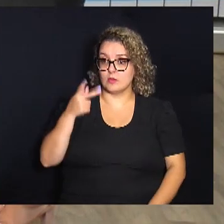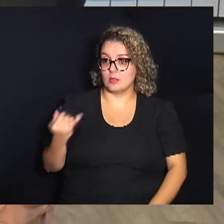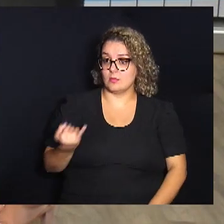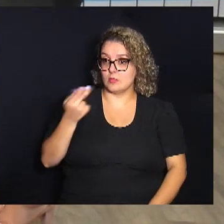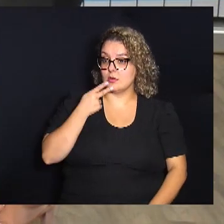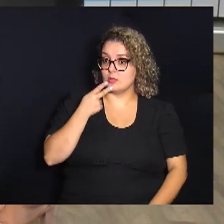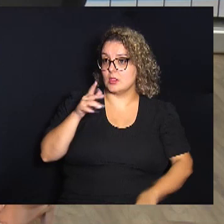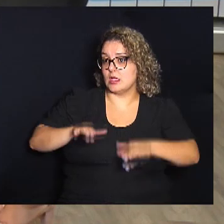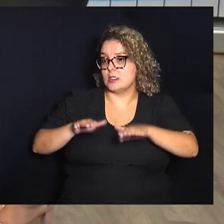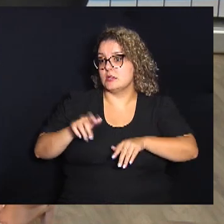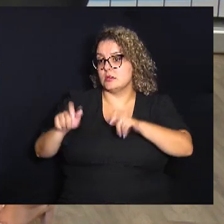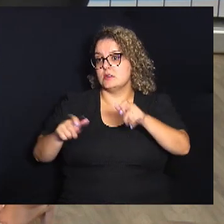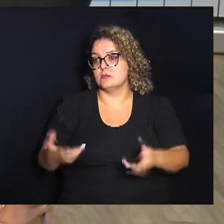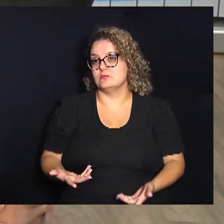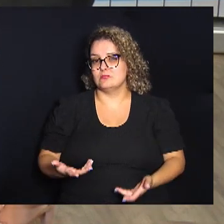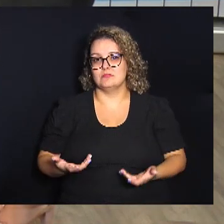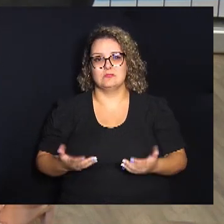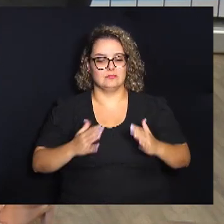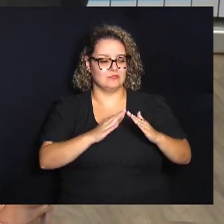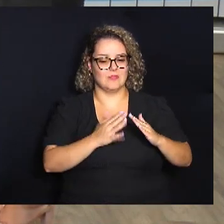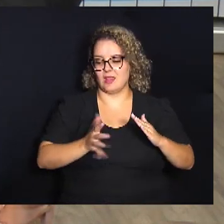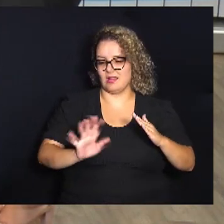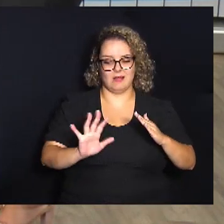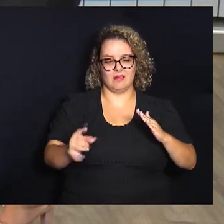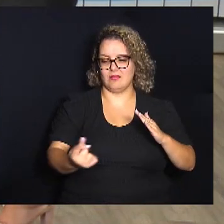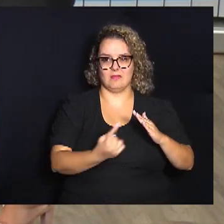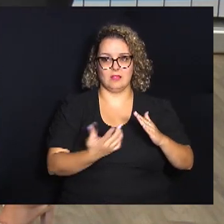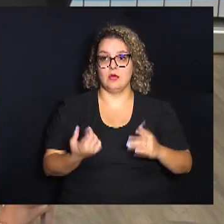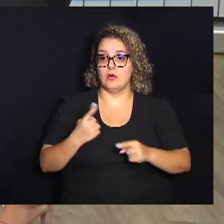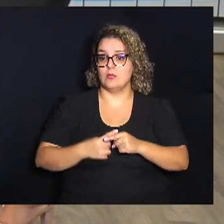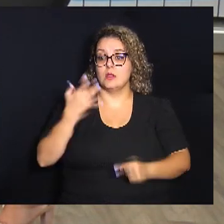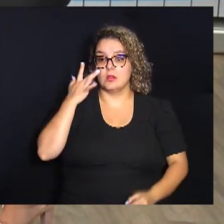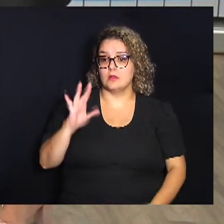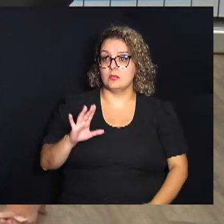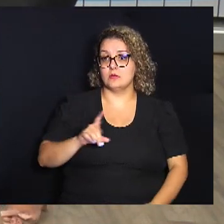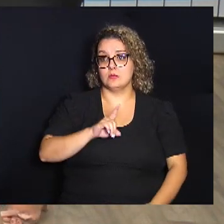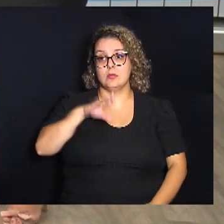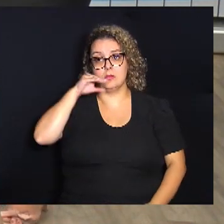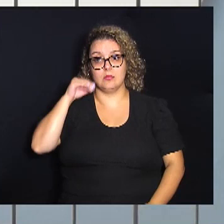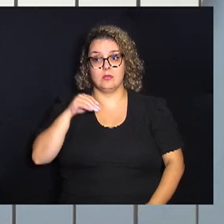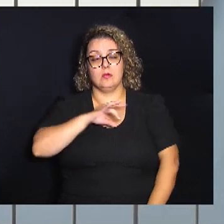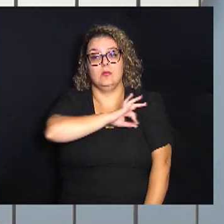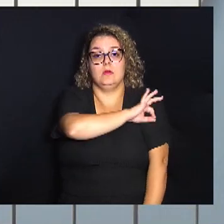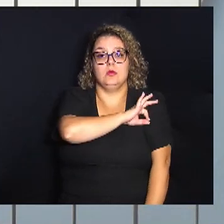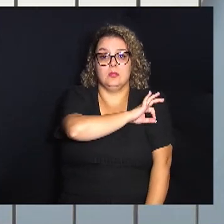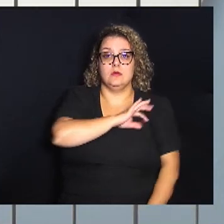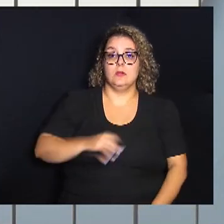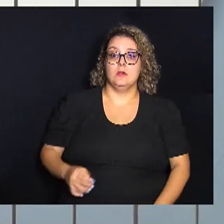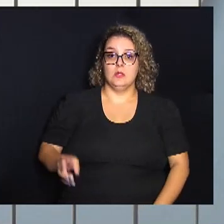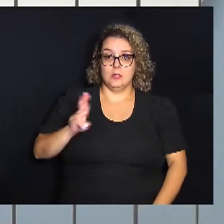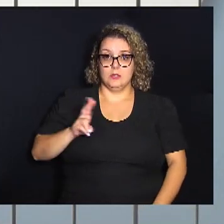às vezes as pessoas têm essa recusa de não abrir a porta porque não sabe, não é o funcionário da prefeitura. Então, olha, eles